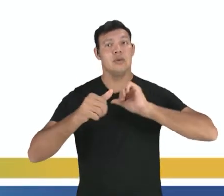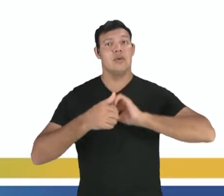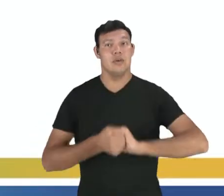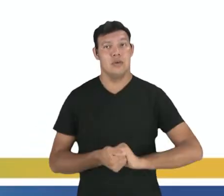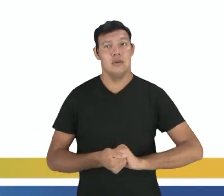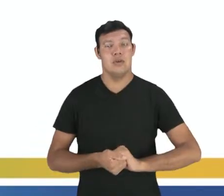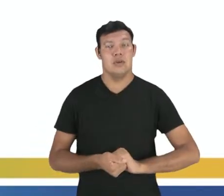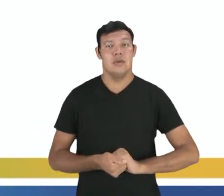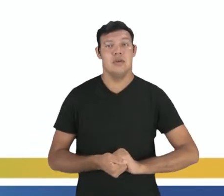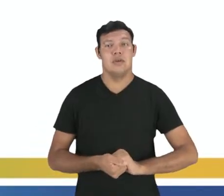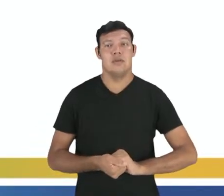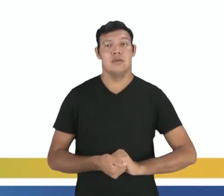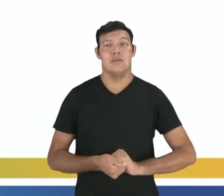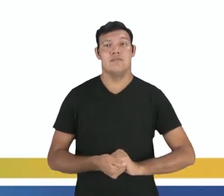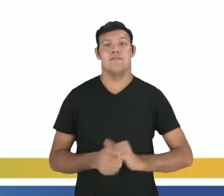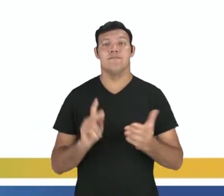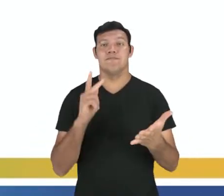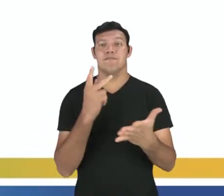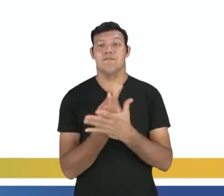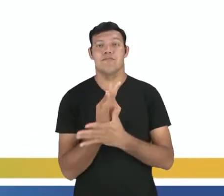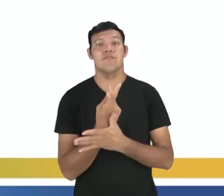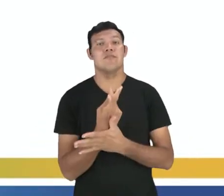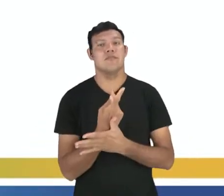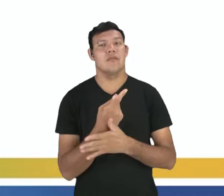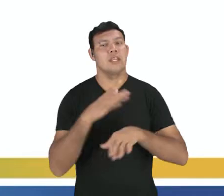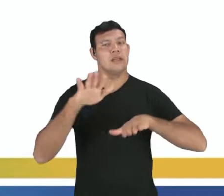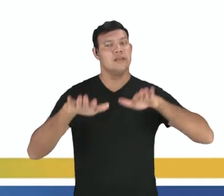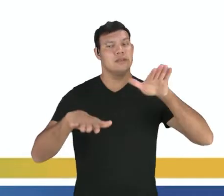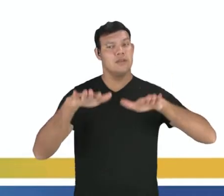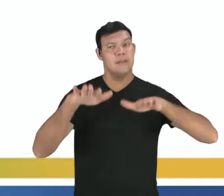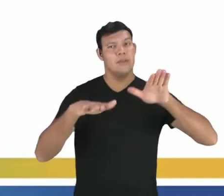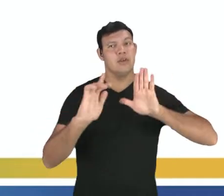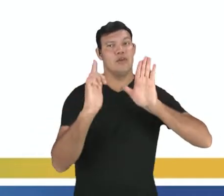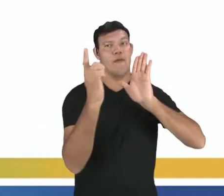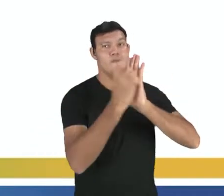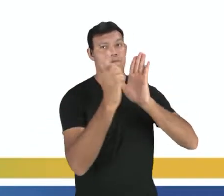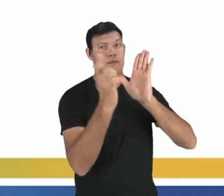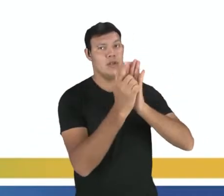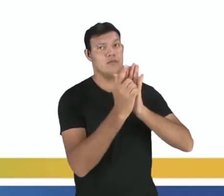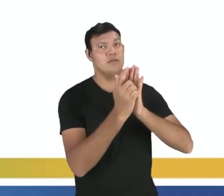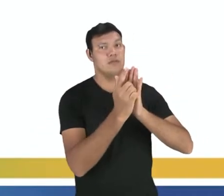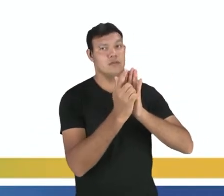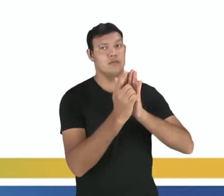de significado, ocorre conforme a função do verbo modal.